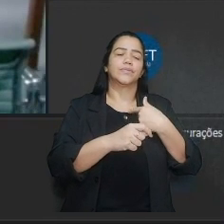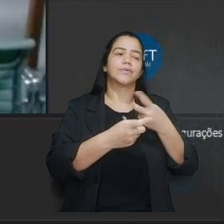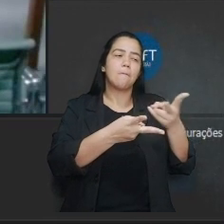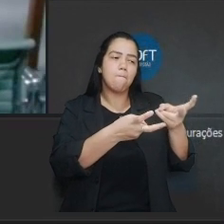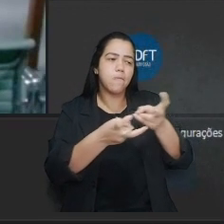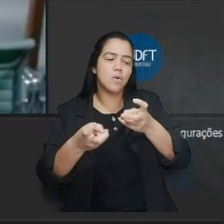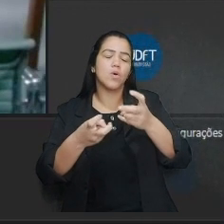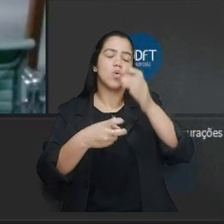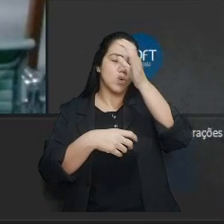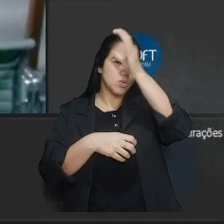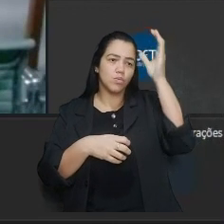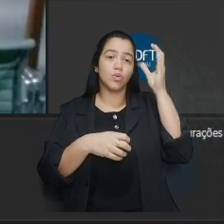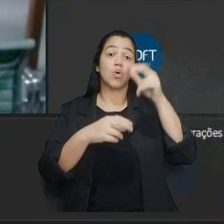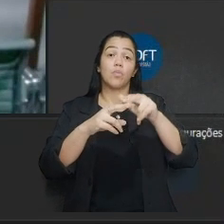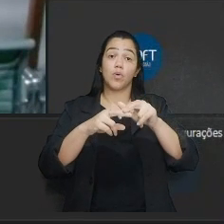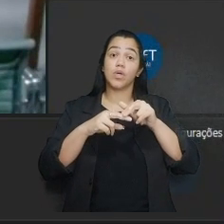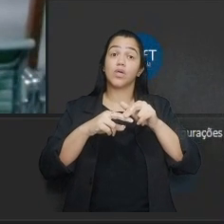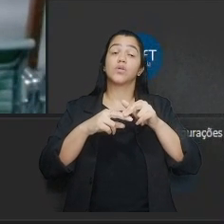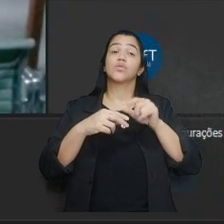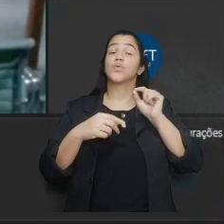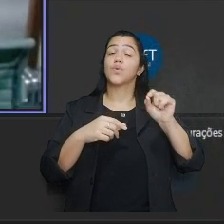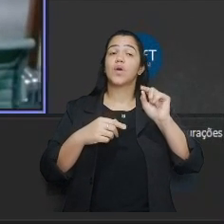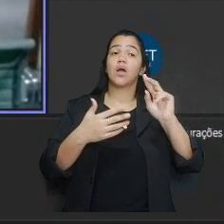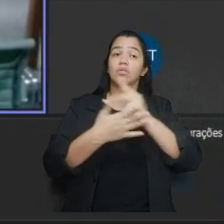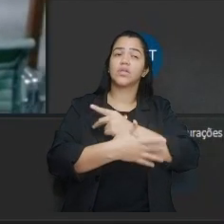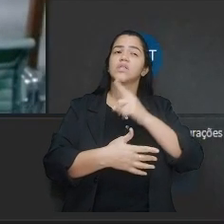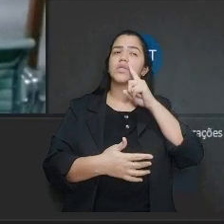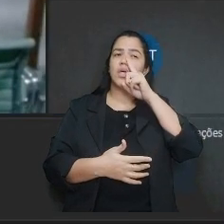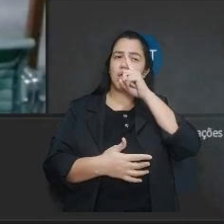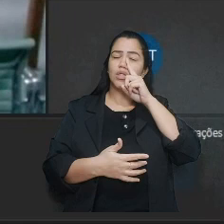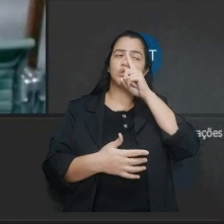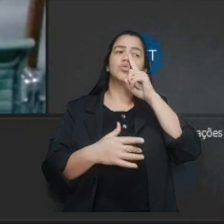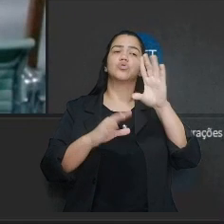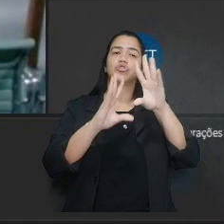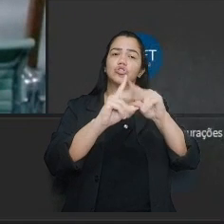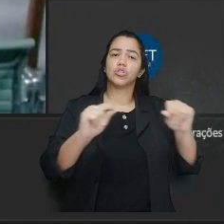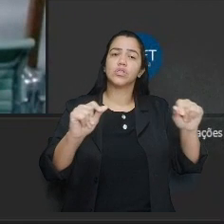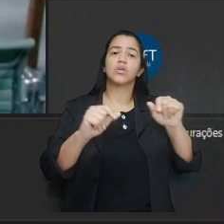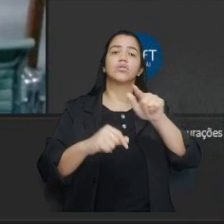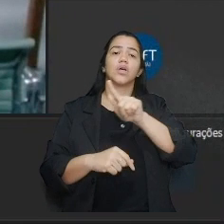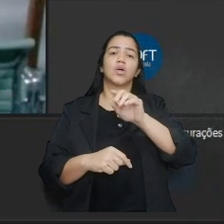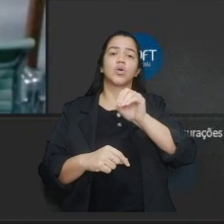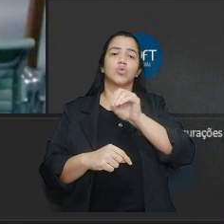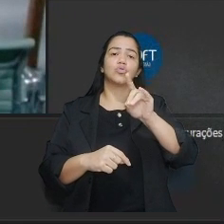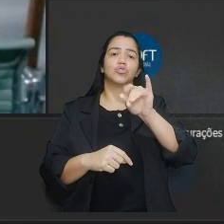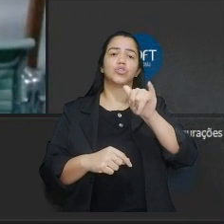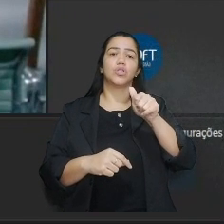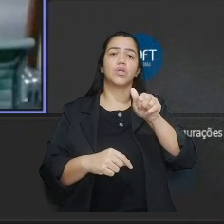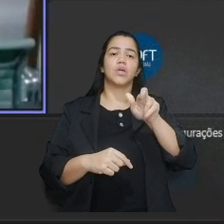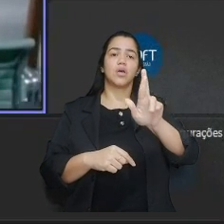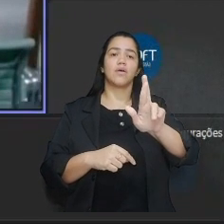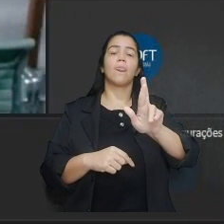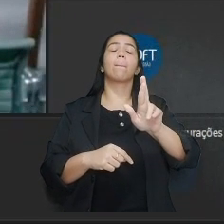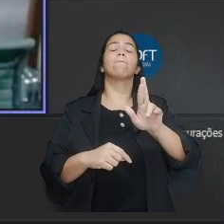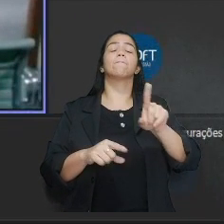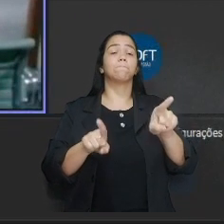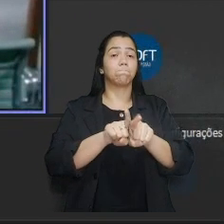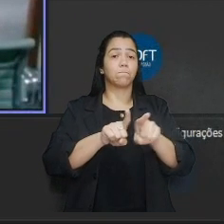confusão do consumidor. Tudo isso, excelências, veio agravado pelo risco de diluição da marca